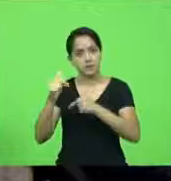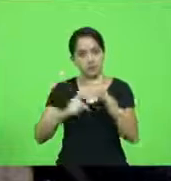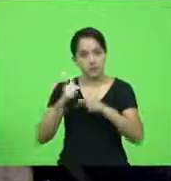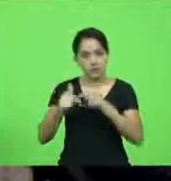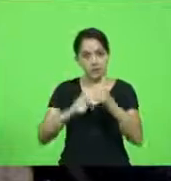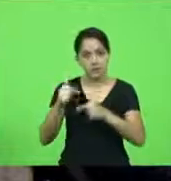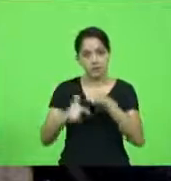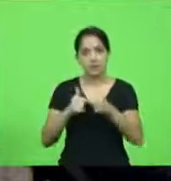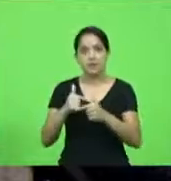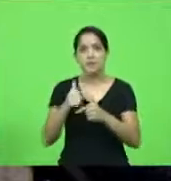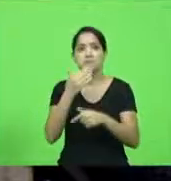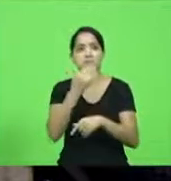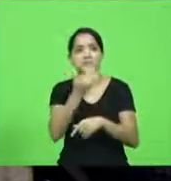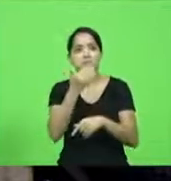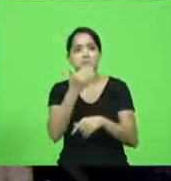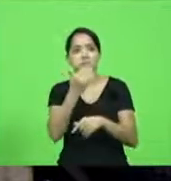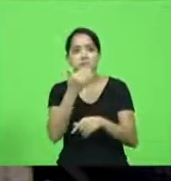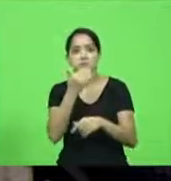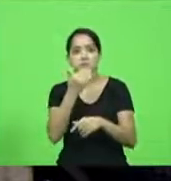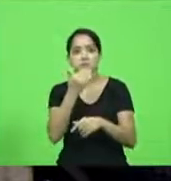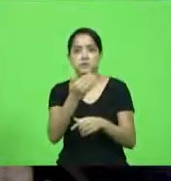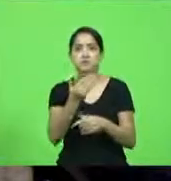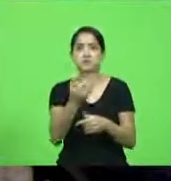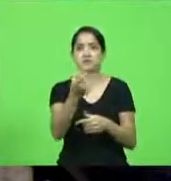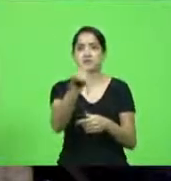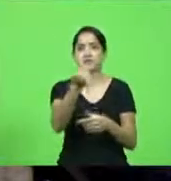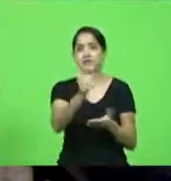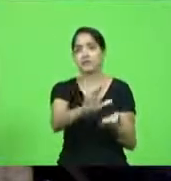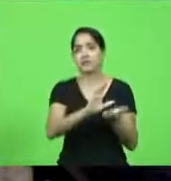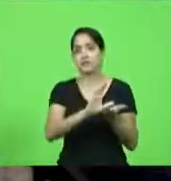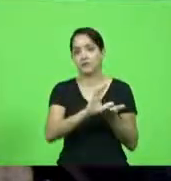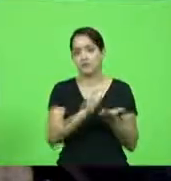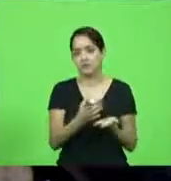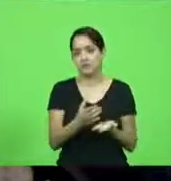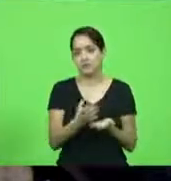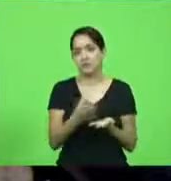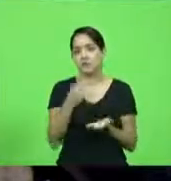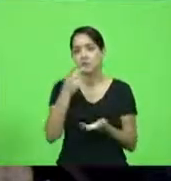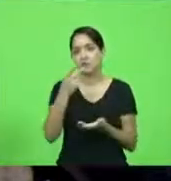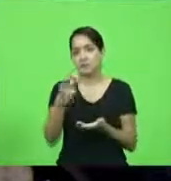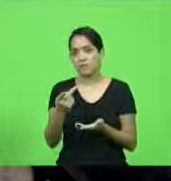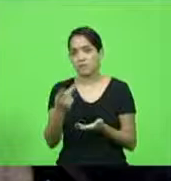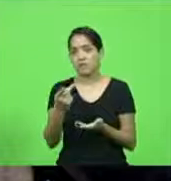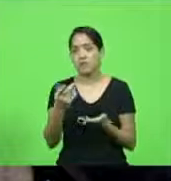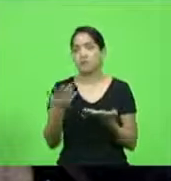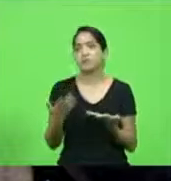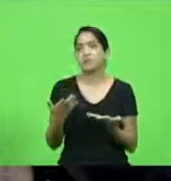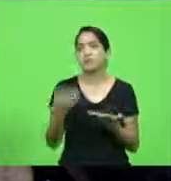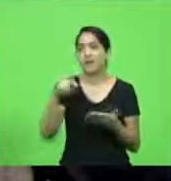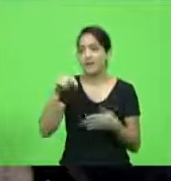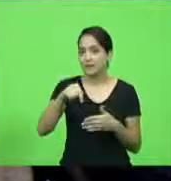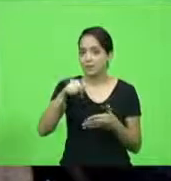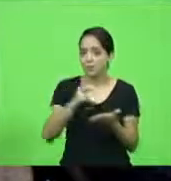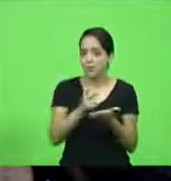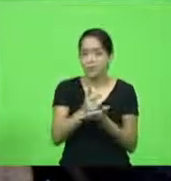passar o pires e pedir dinheiro de volta. Eu digo que Santa Catarina não pode mais continuar e nós temos que começar a falar as